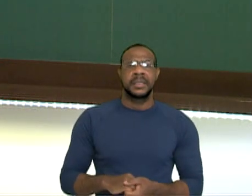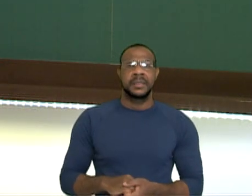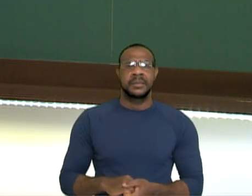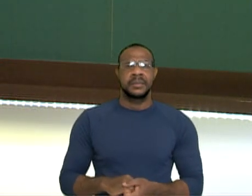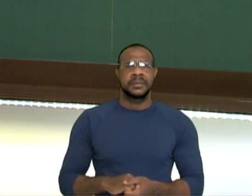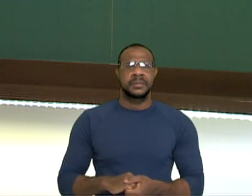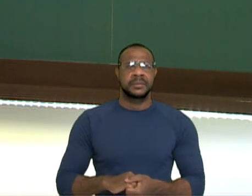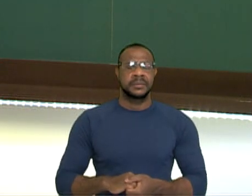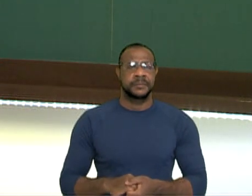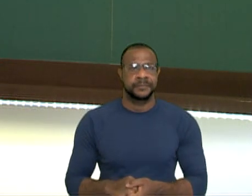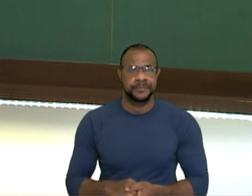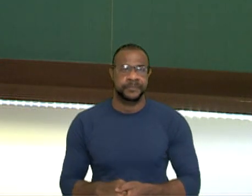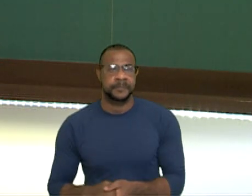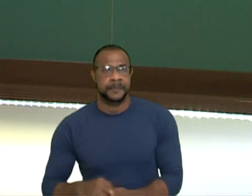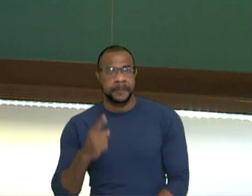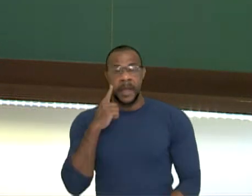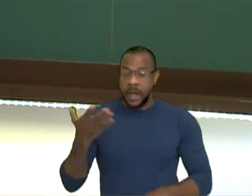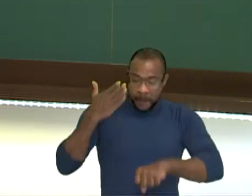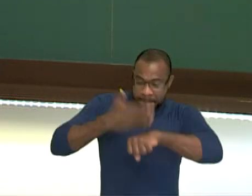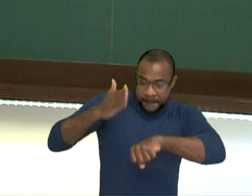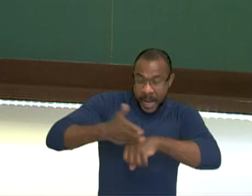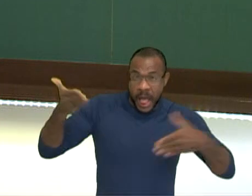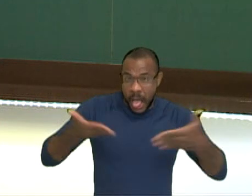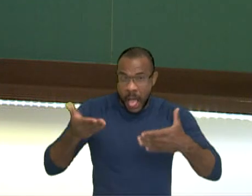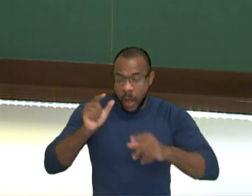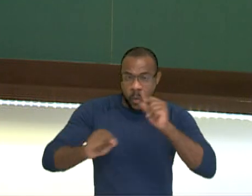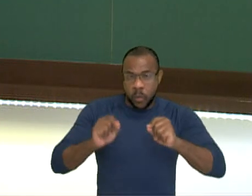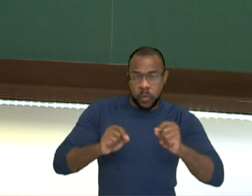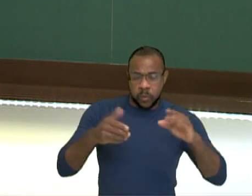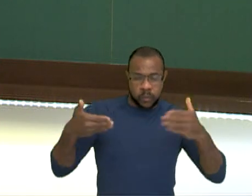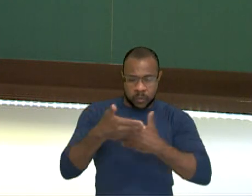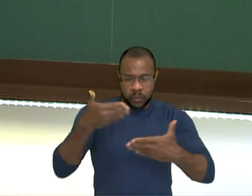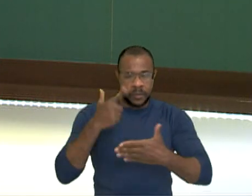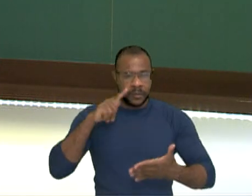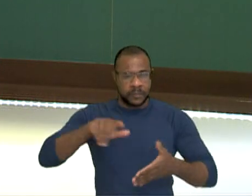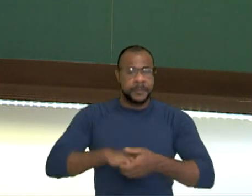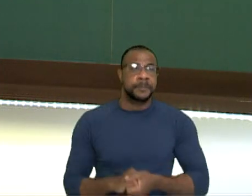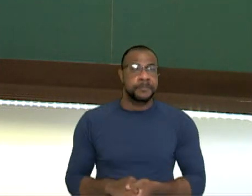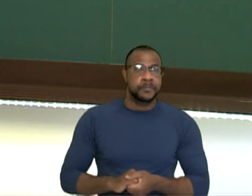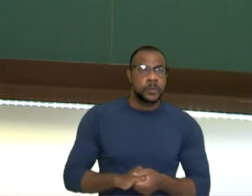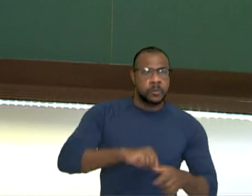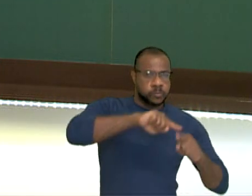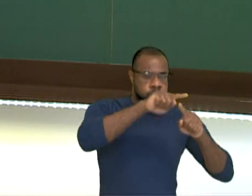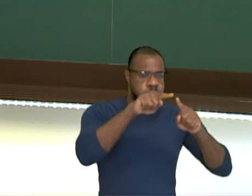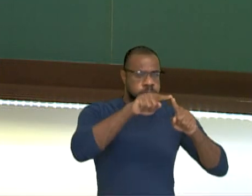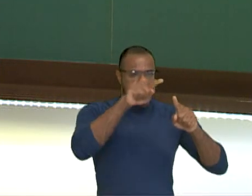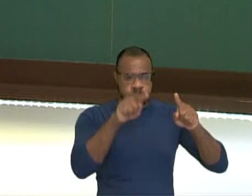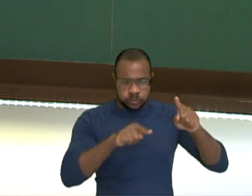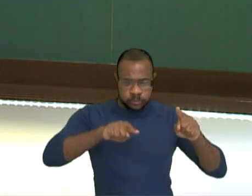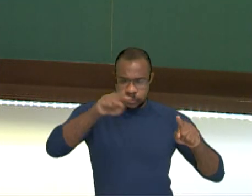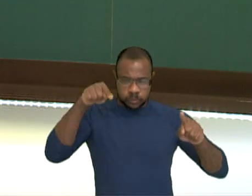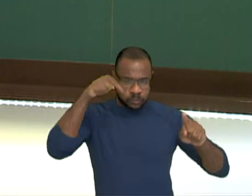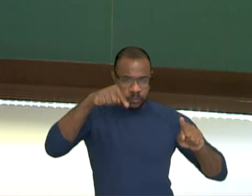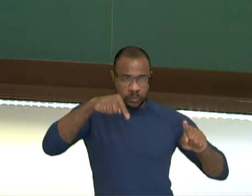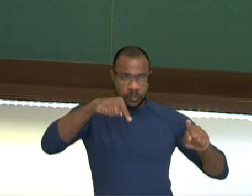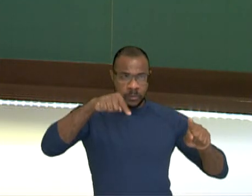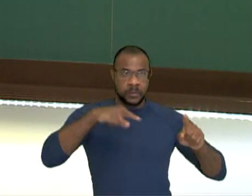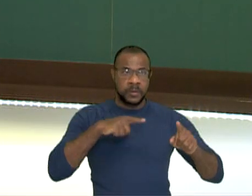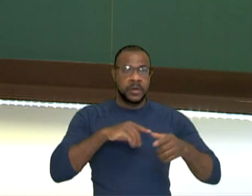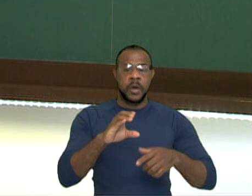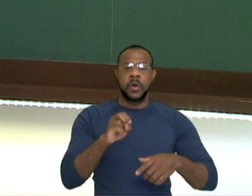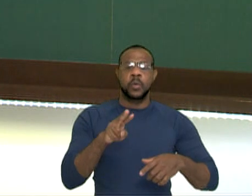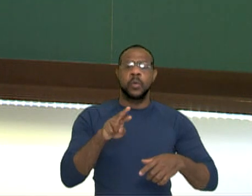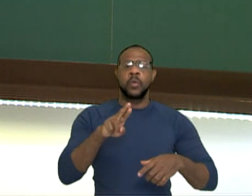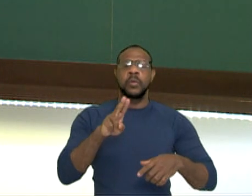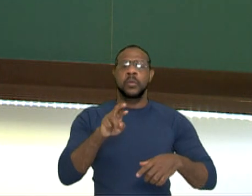prática o que nós acabamos de ver aí nos slides. Uma curva apresentada aqui abaixo, ela